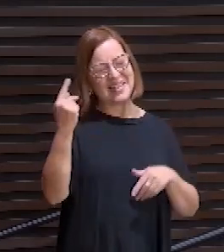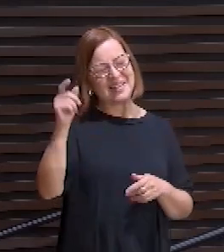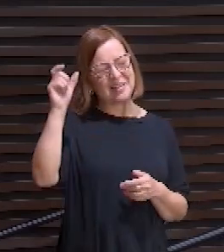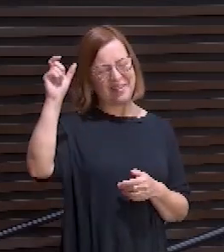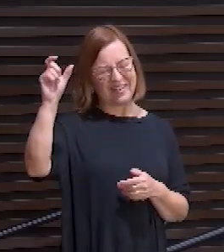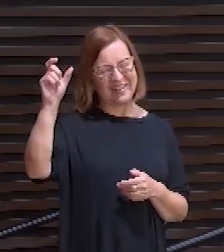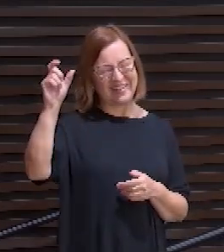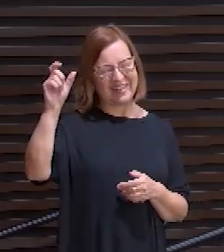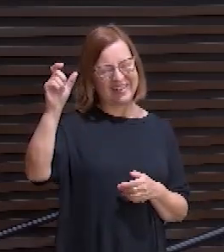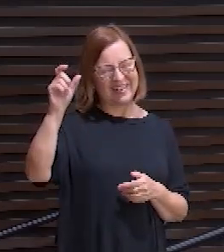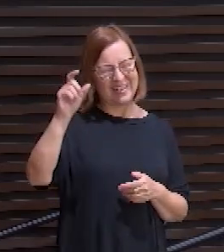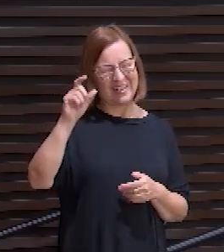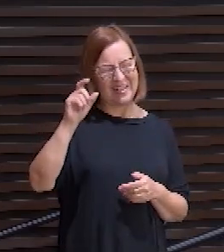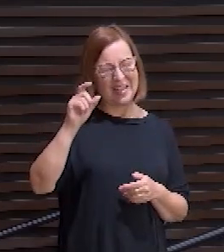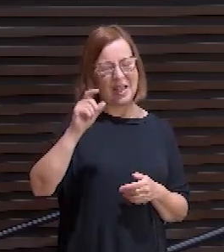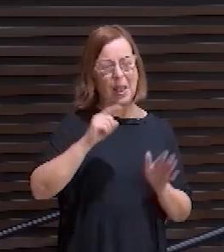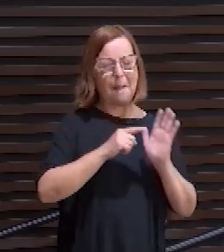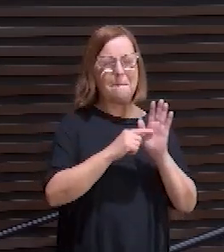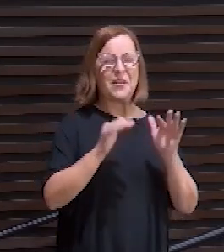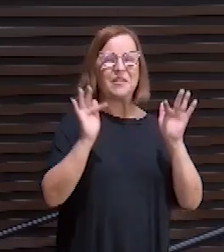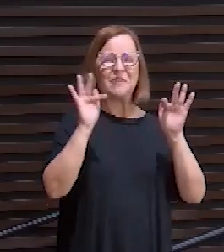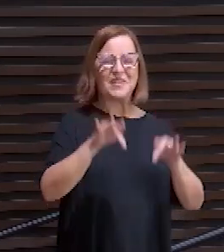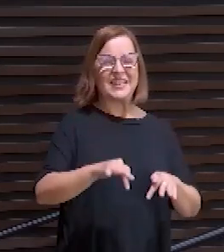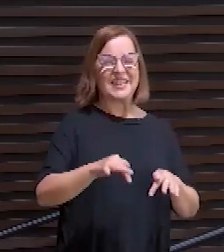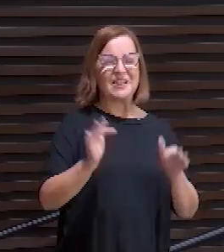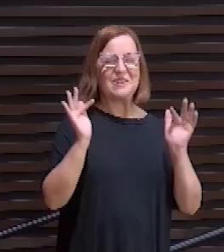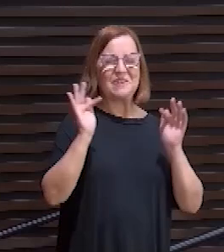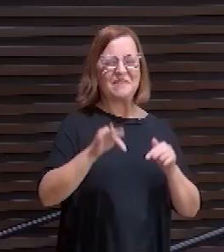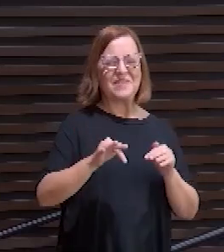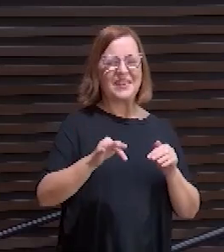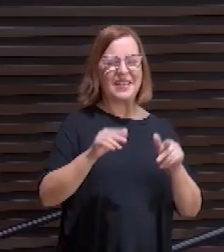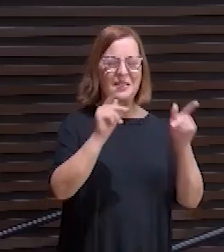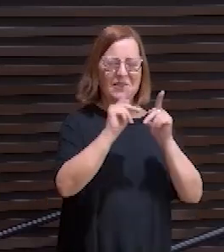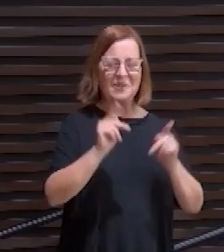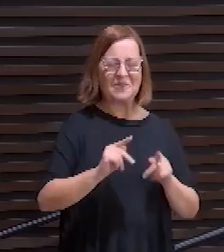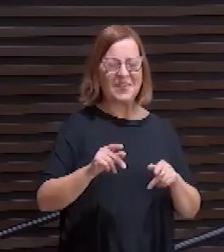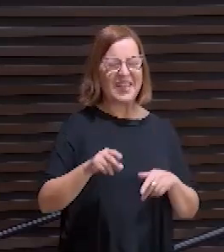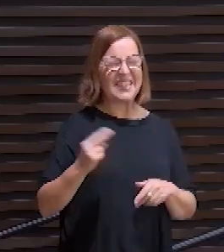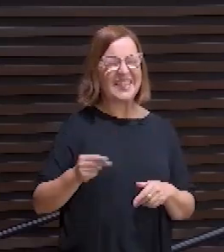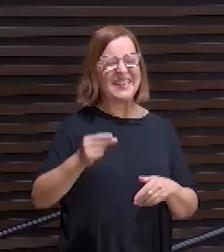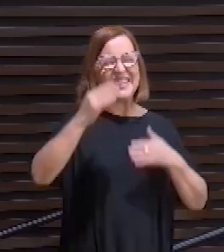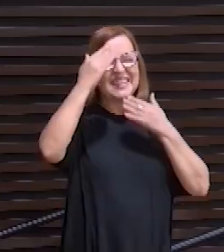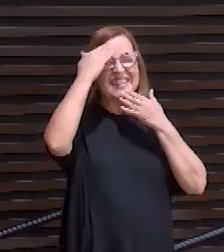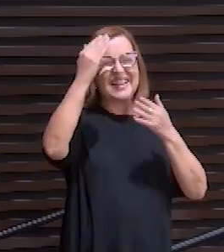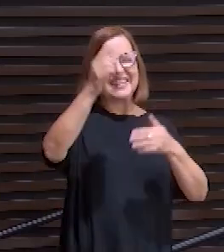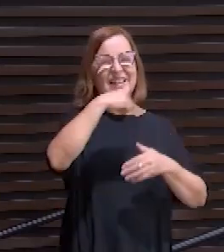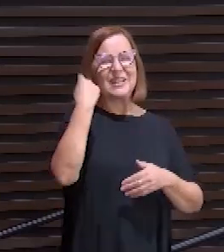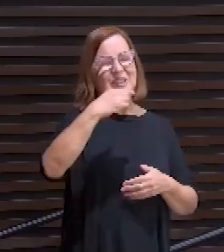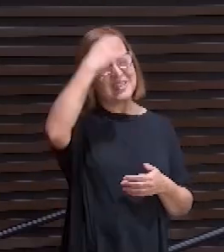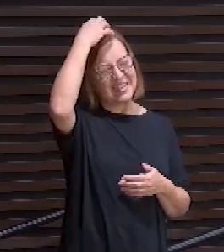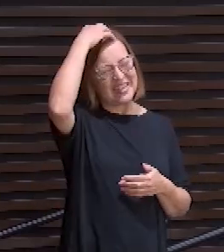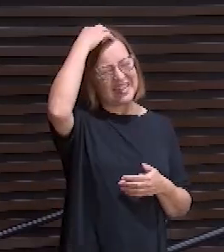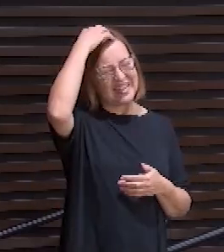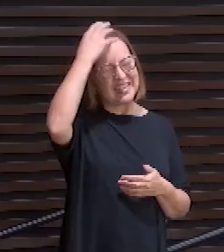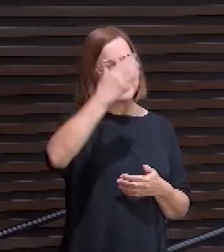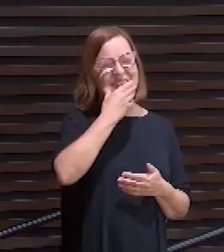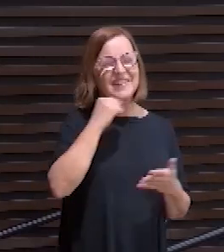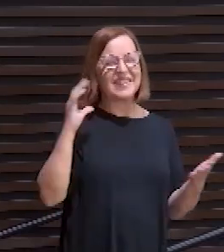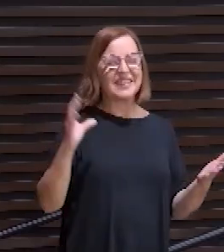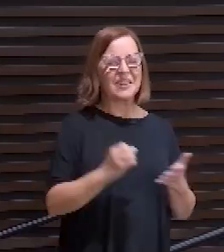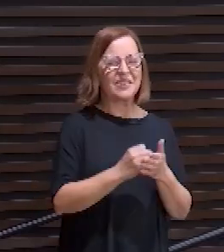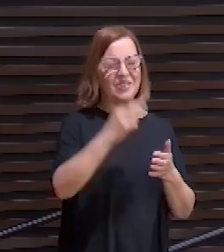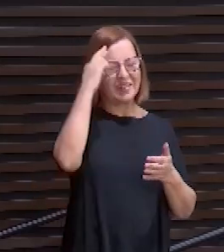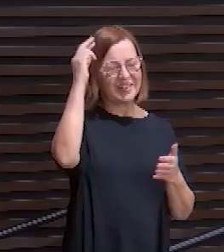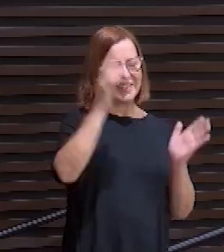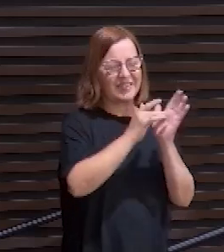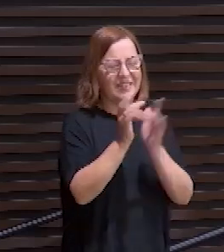palavra já aponta para o final, e o final é um final de paz eterno, graças ao nosso Rei e Salvador, Senhor Jesus Cristo. Eu